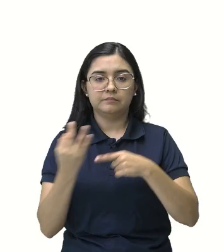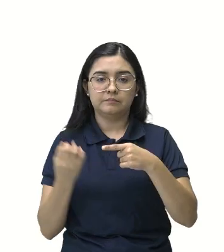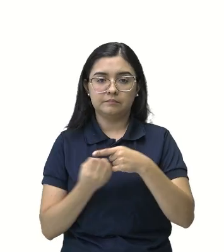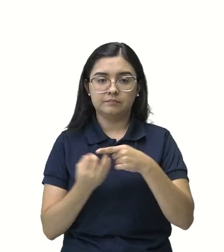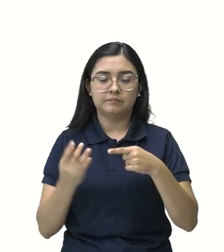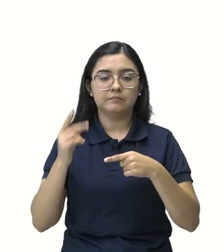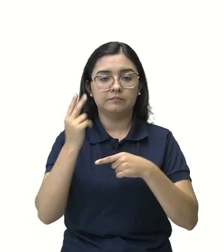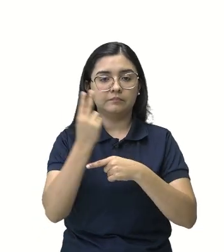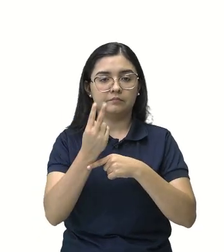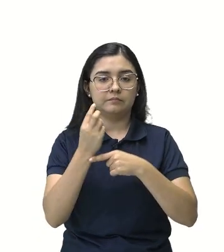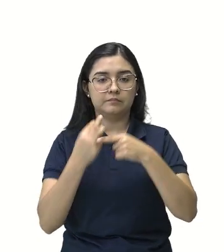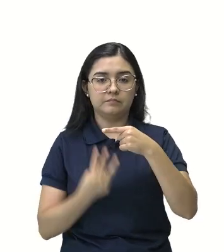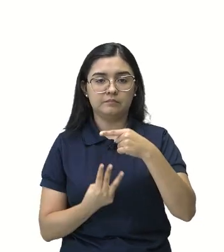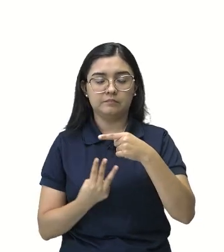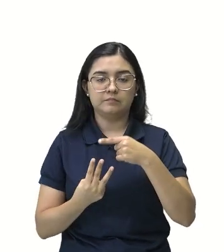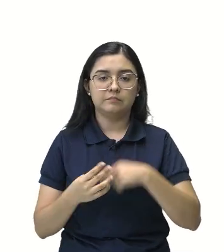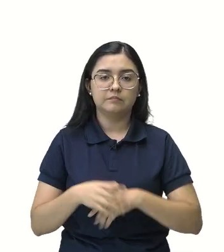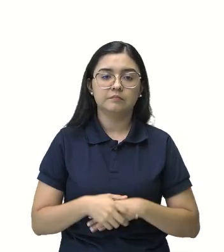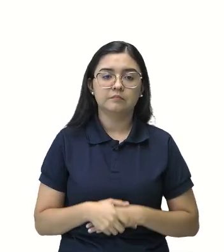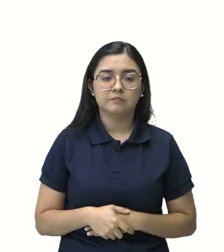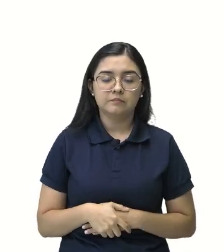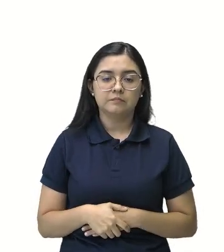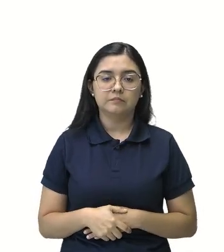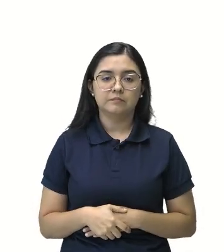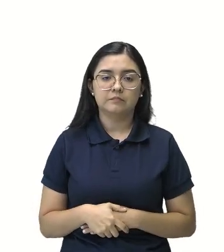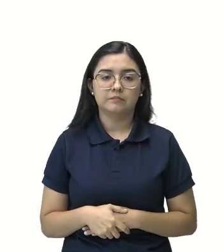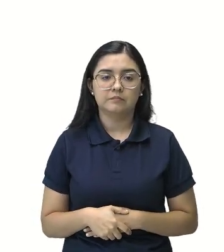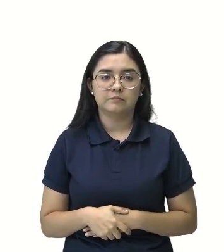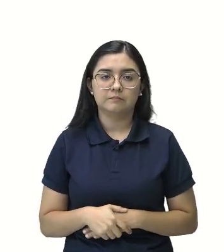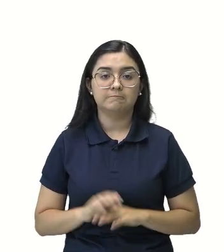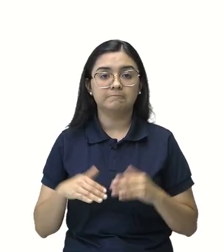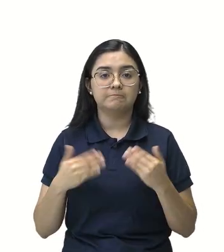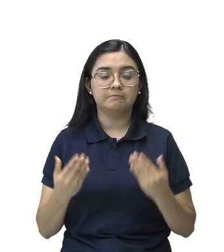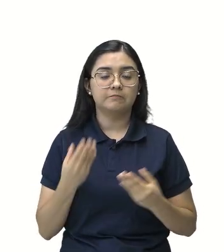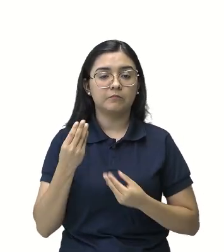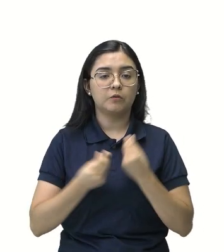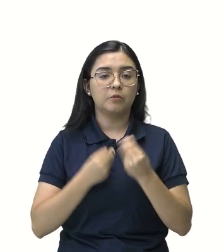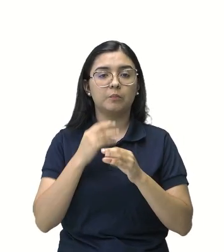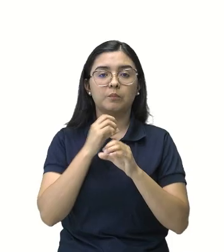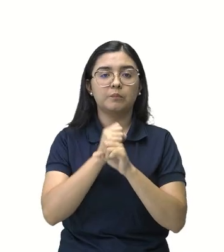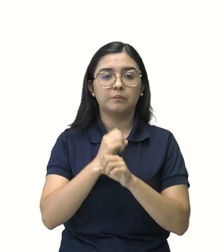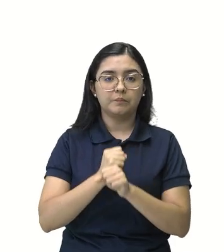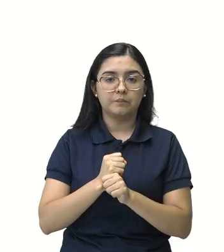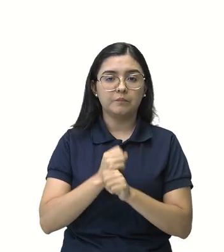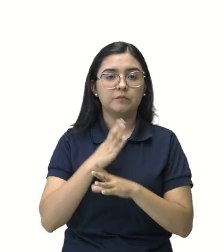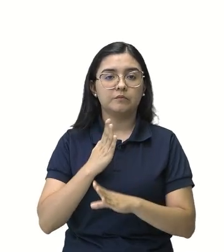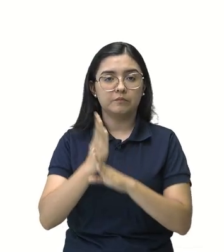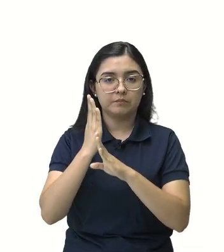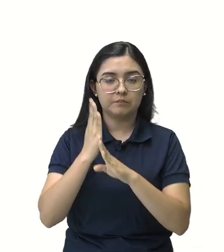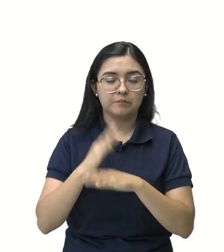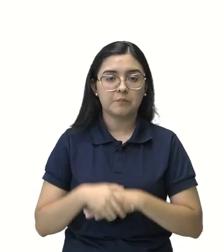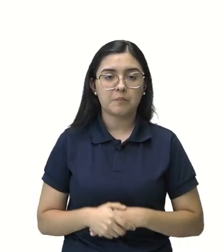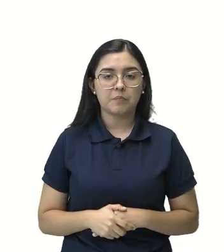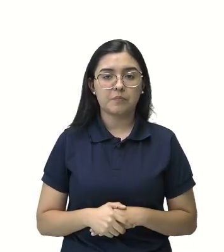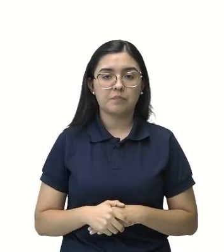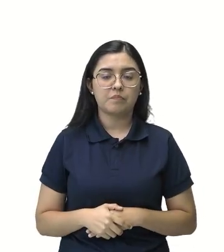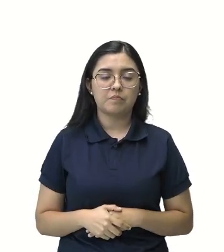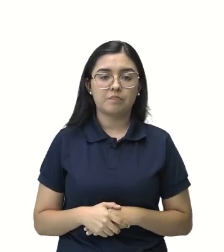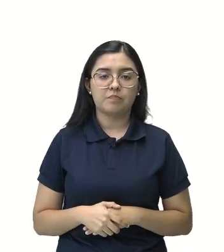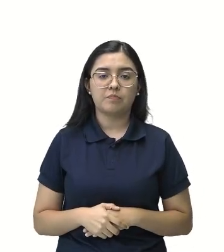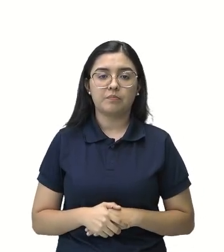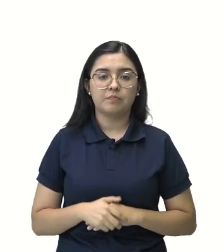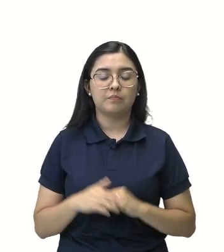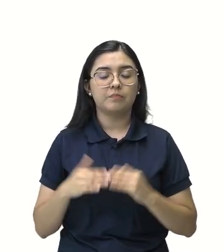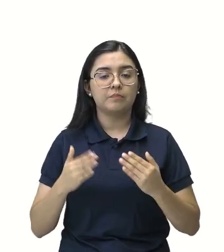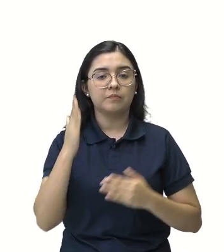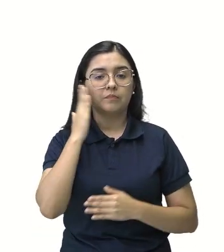é 2/3. E agora, como é que eu vou resolver? Vamos lá. A gente